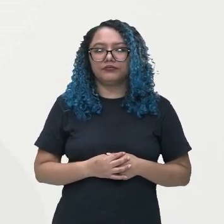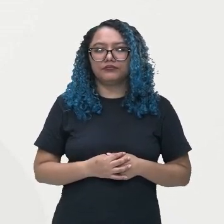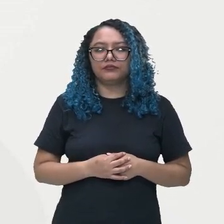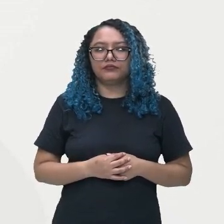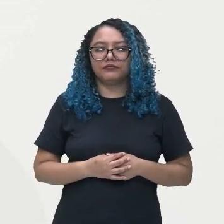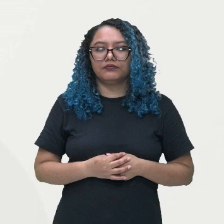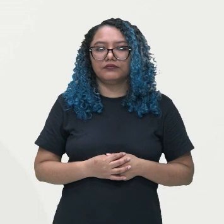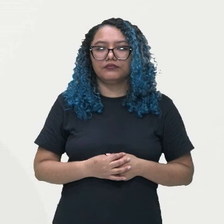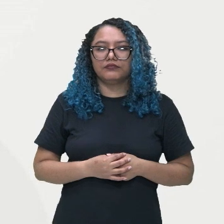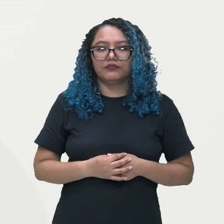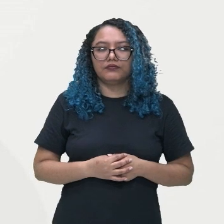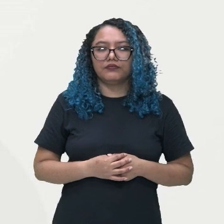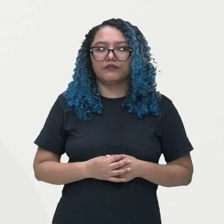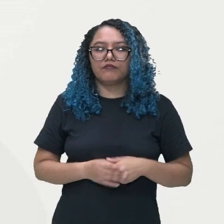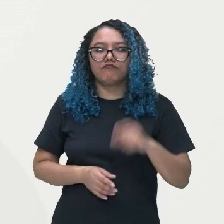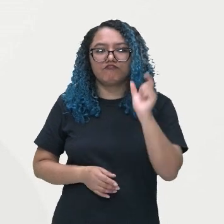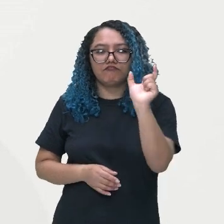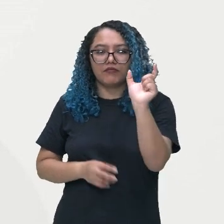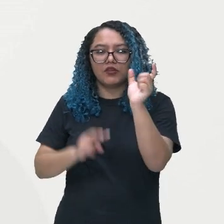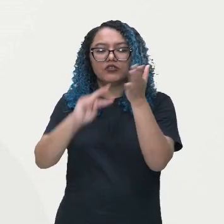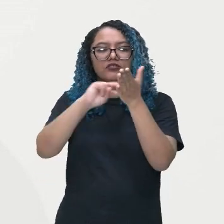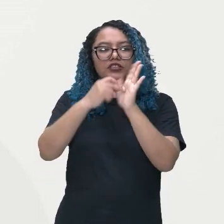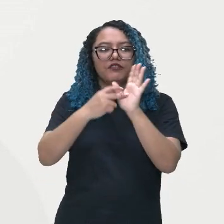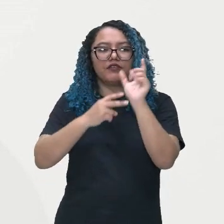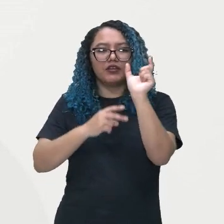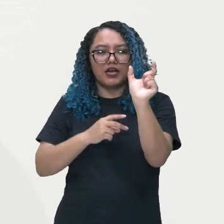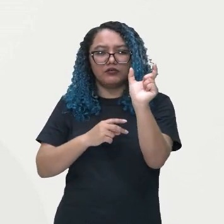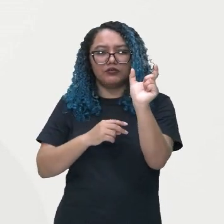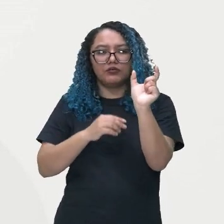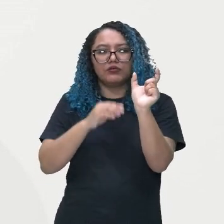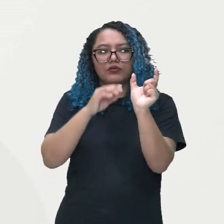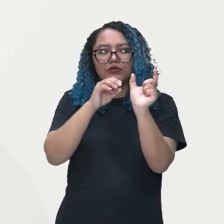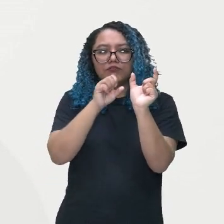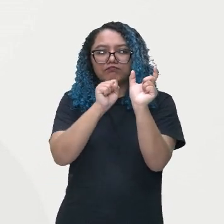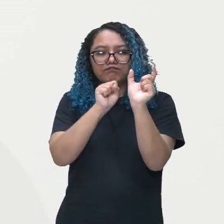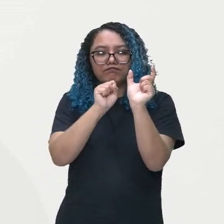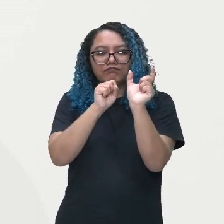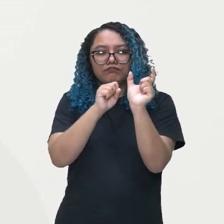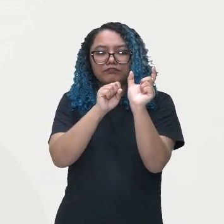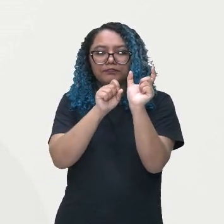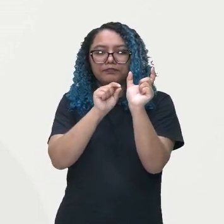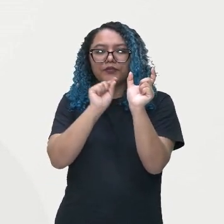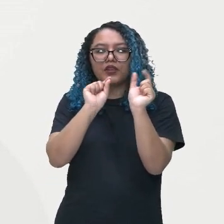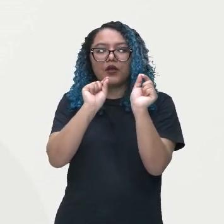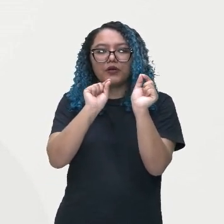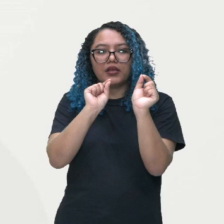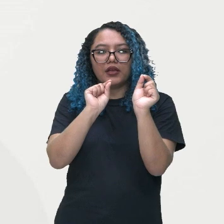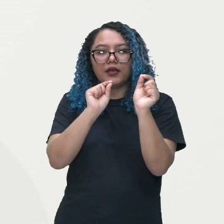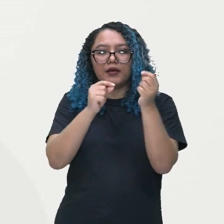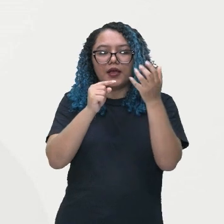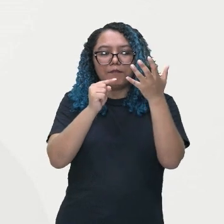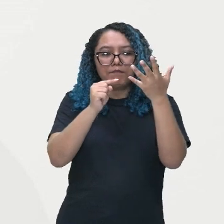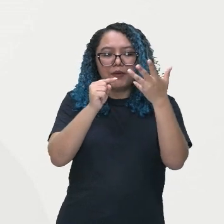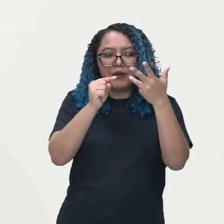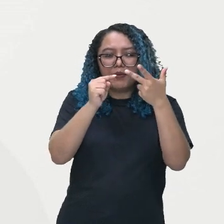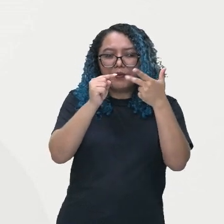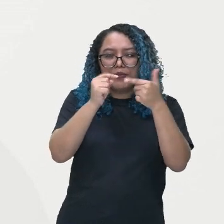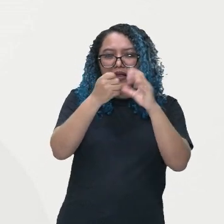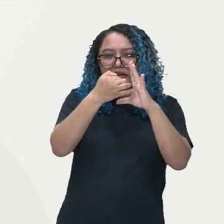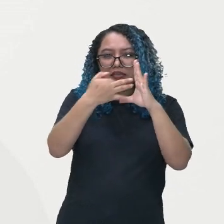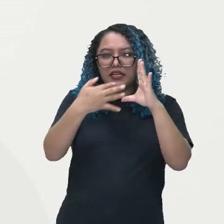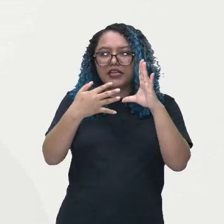são structural elements? São elementos estruturais que